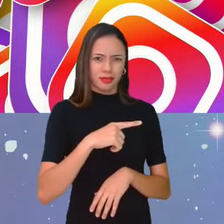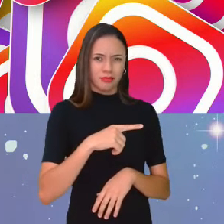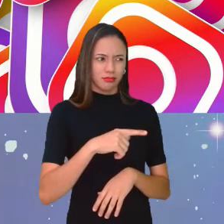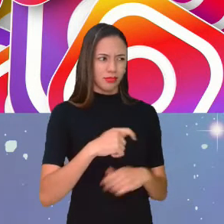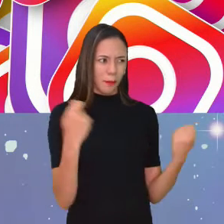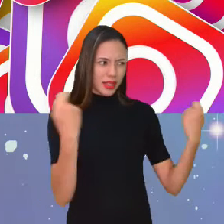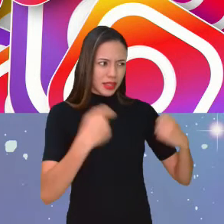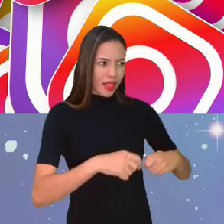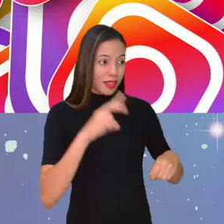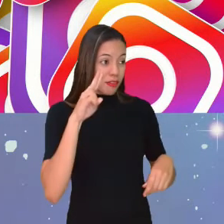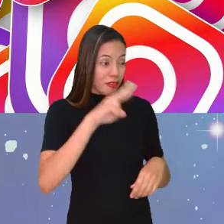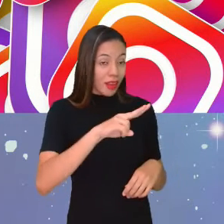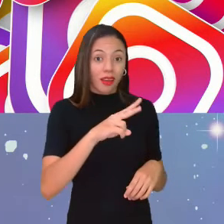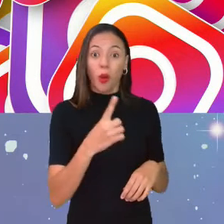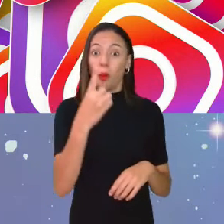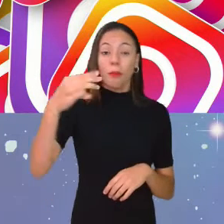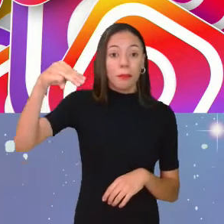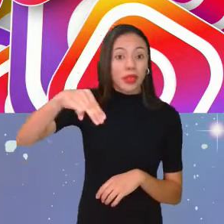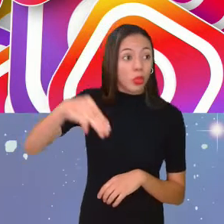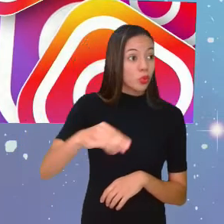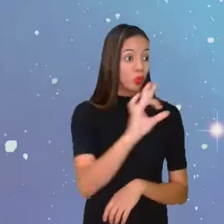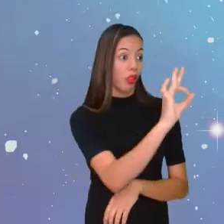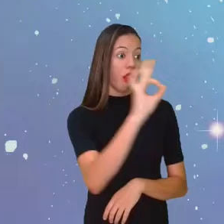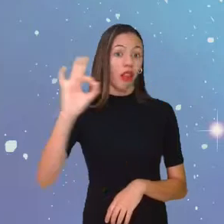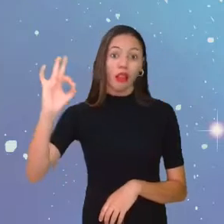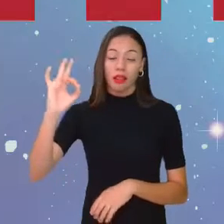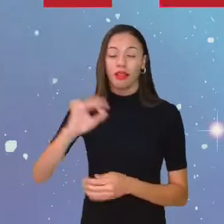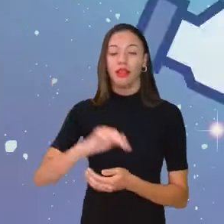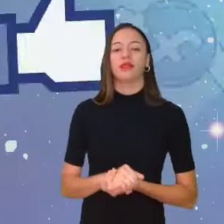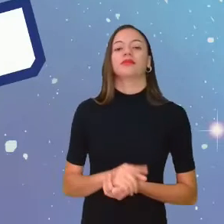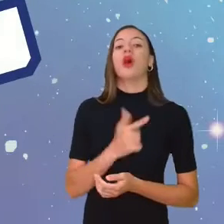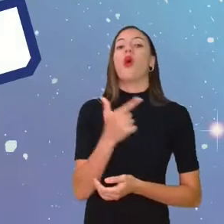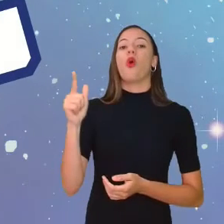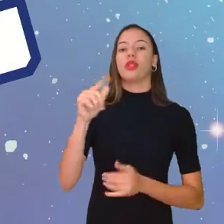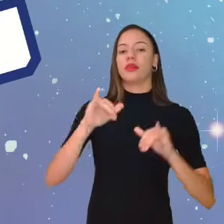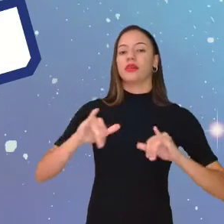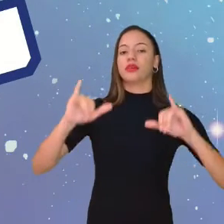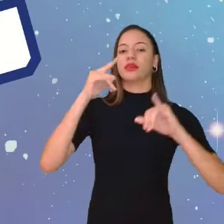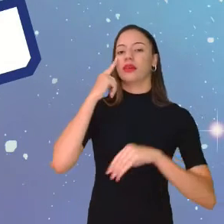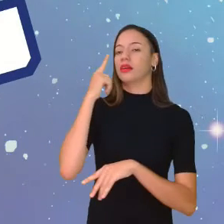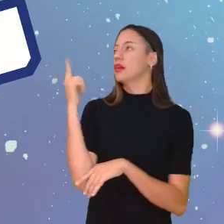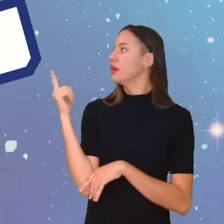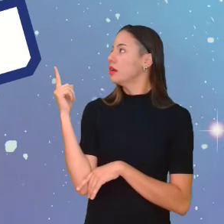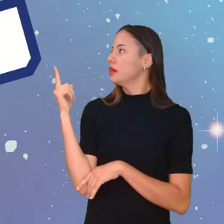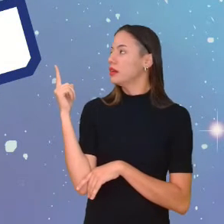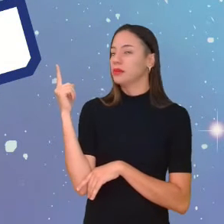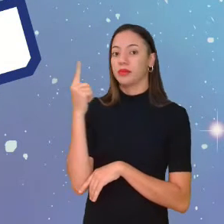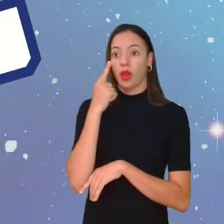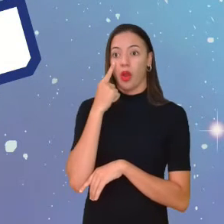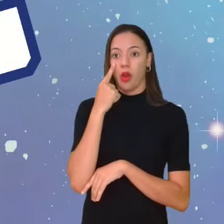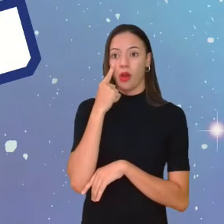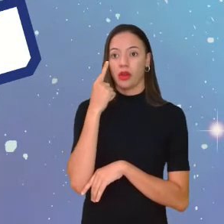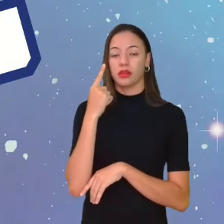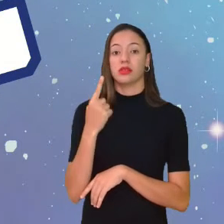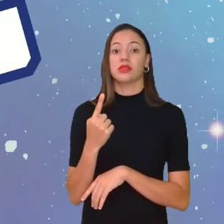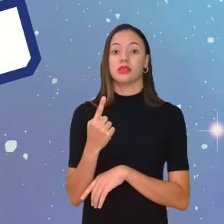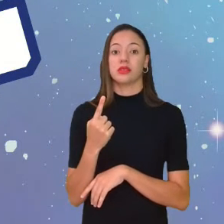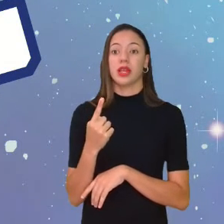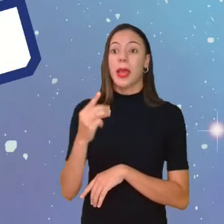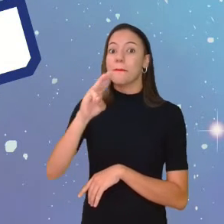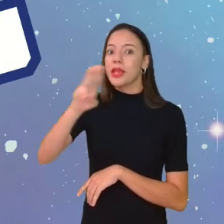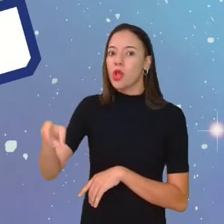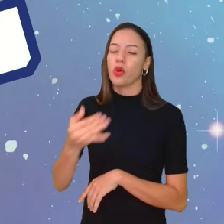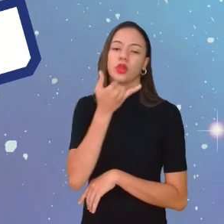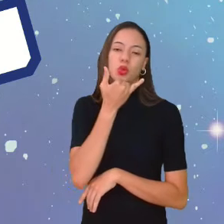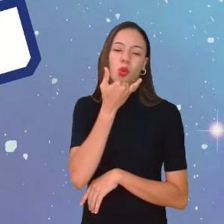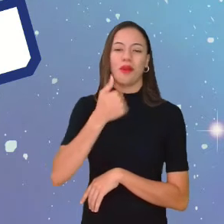Não, em um minuto. de jeito nenhum. Olha essa outra aí. Em um minuto, desculpa, milhões, tá certo? Eu